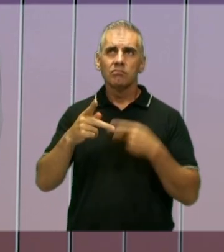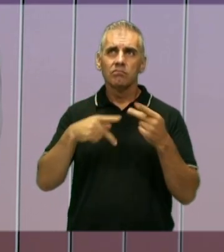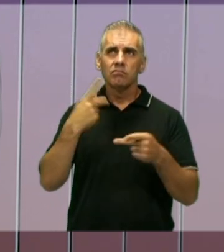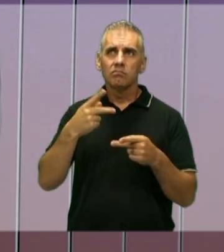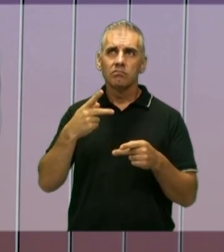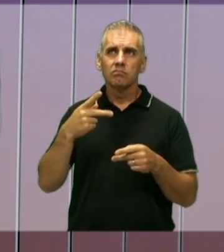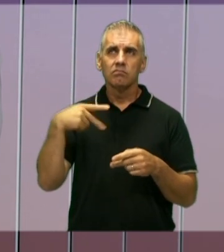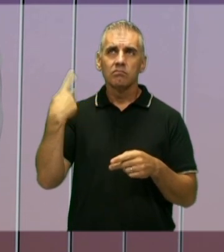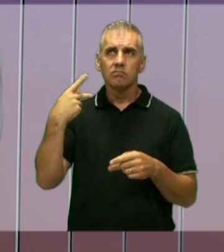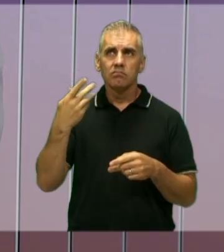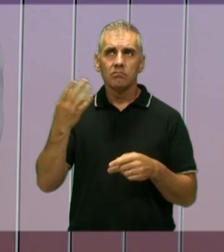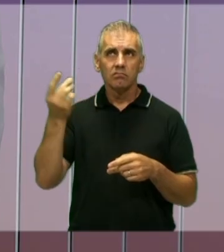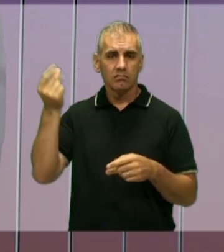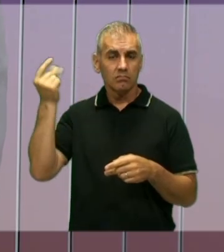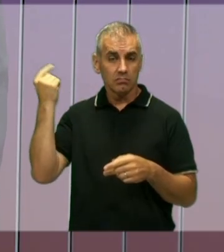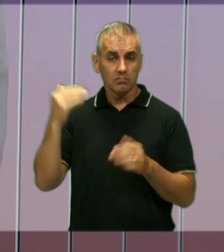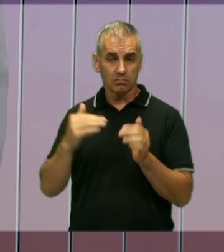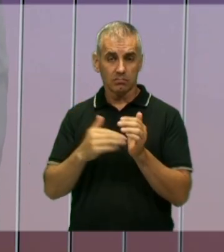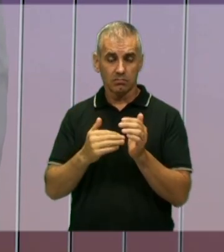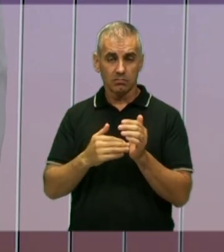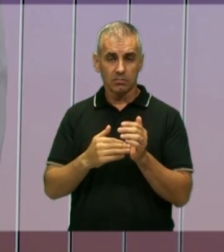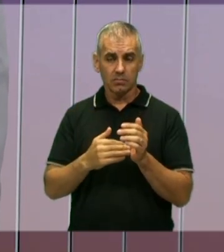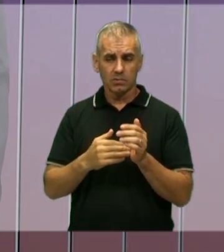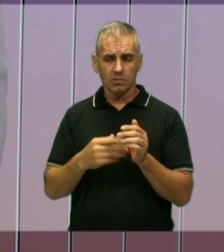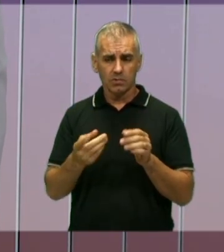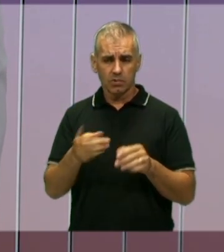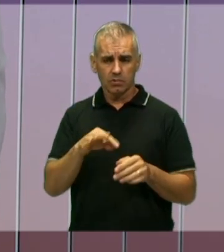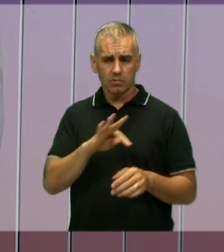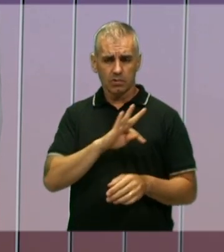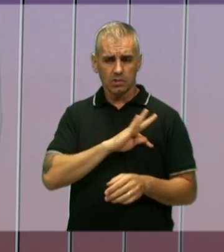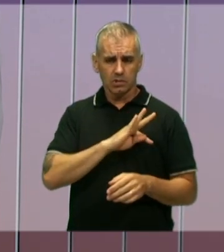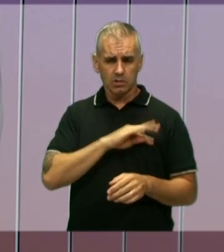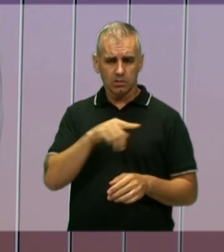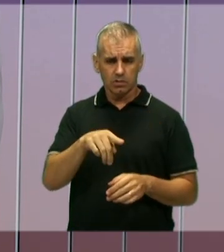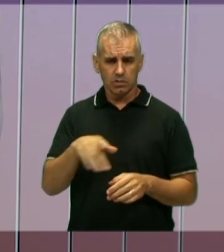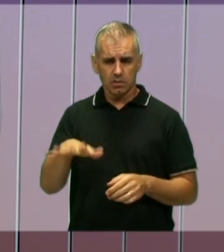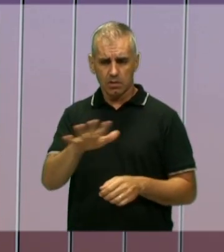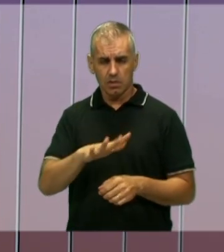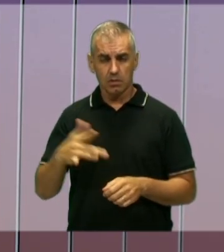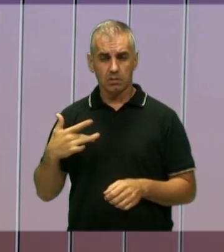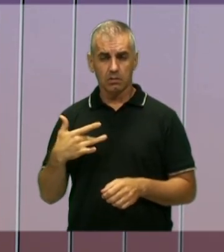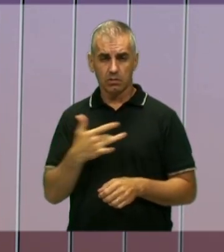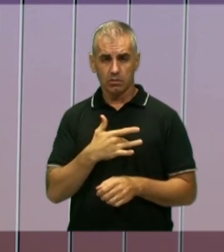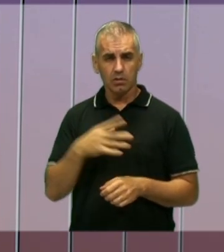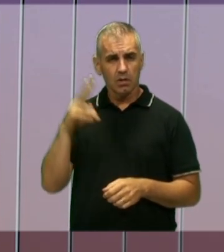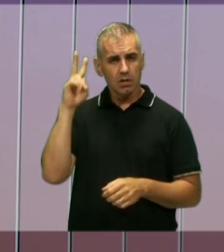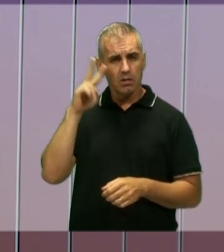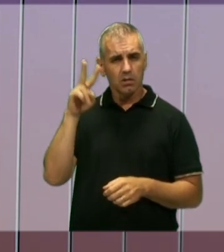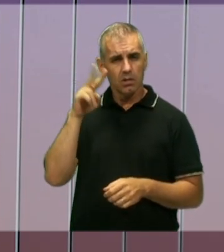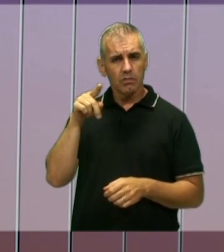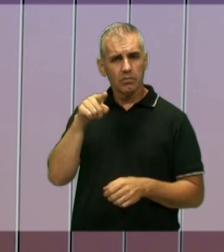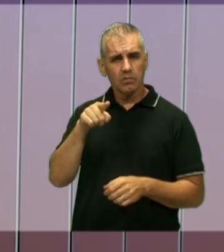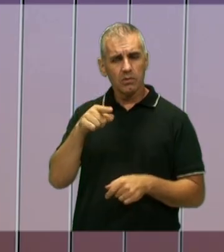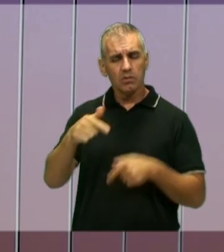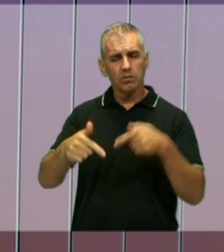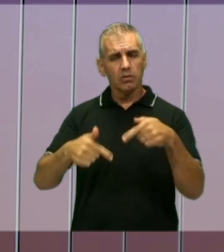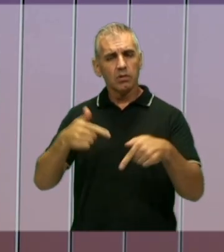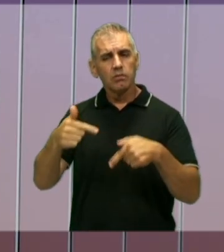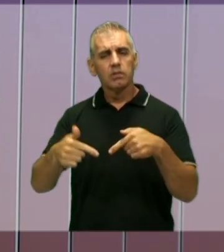relacionado à minha atuação dentro desse caráter técnico, né, relacionado à área da saúde. E eu lembro de trazer para ti algo que eu estava trabalhando,